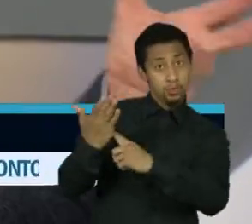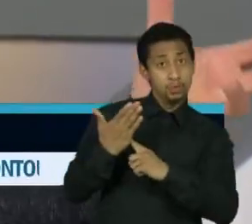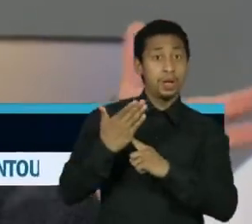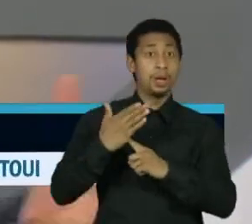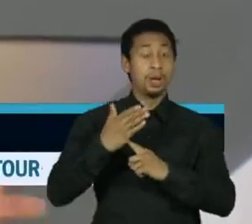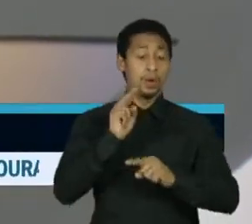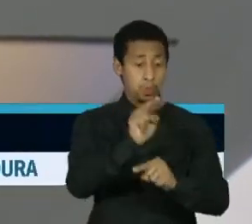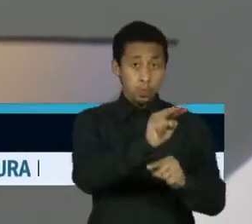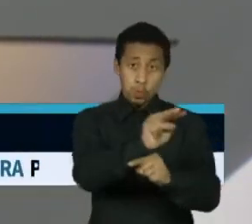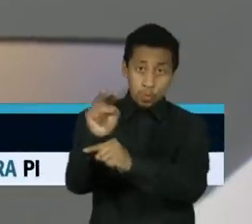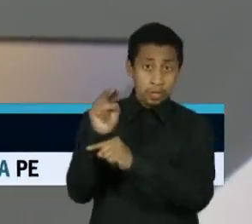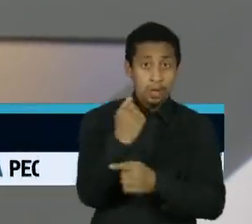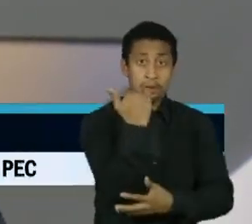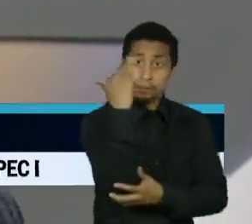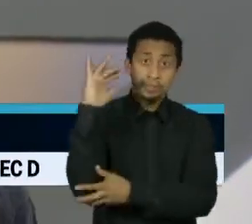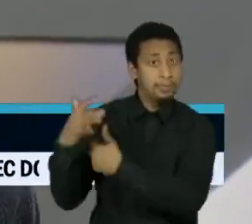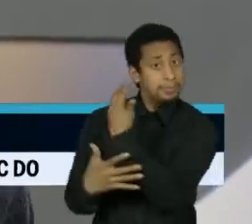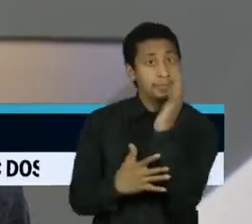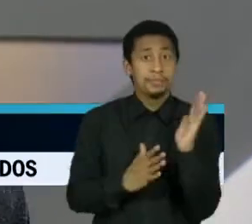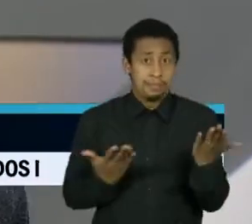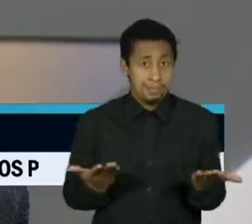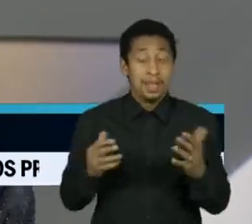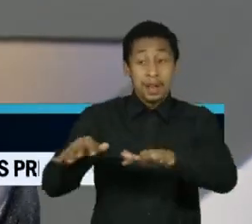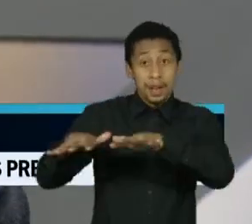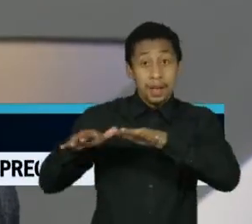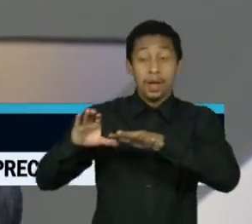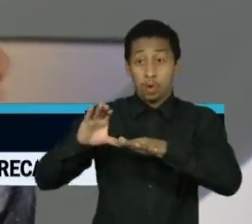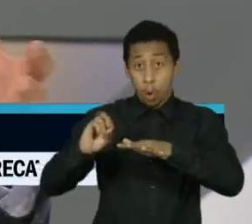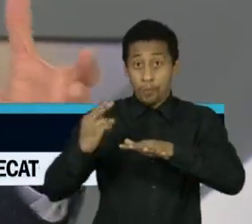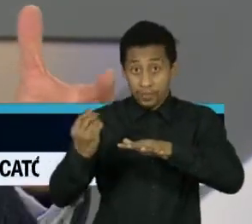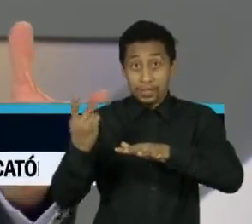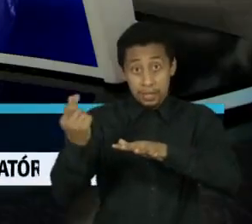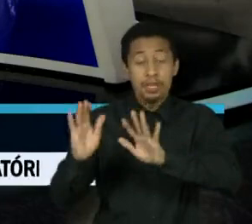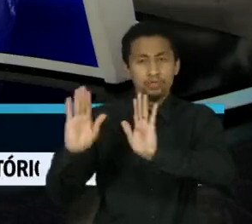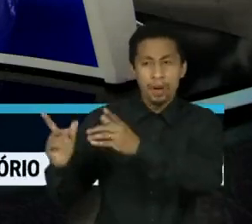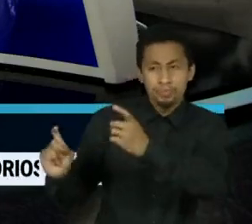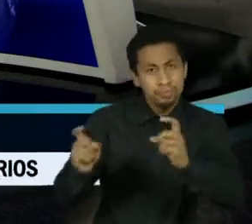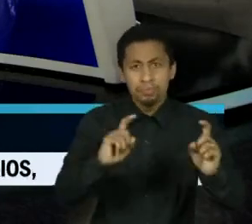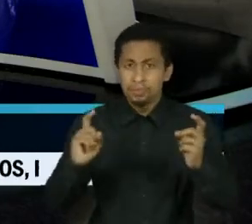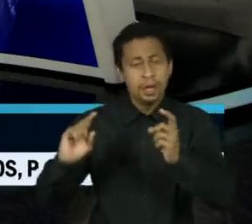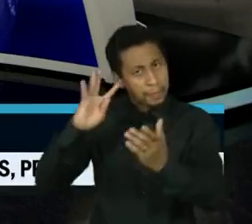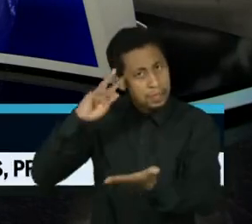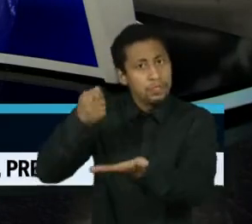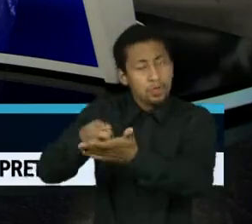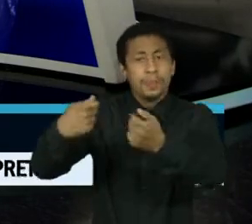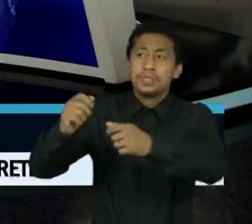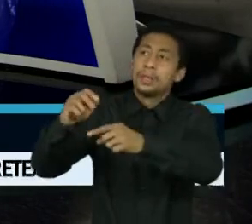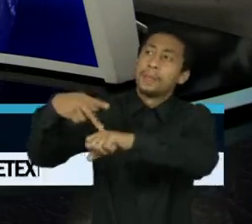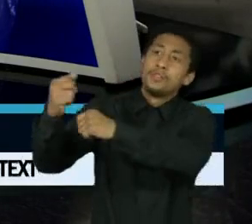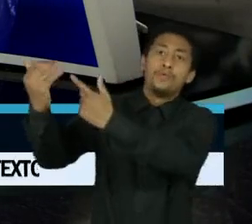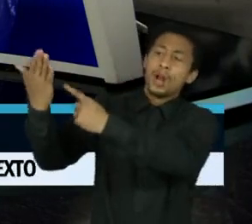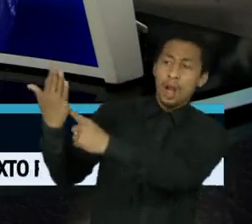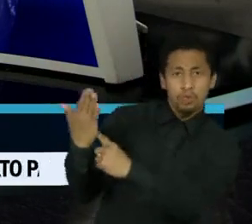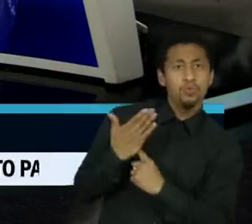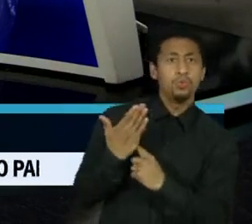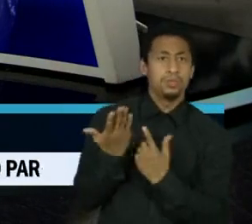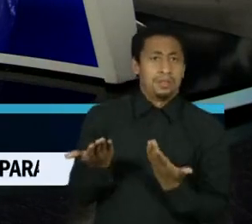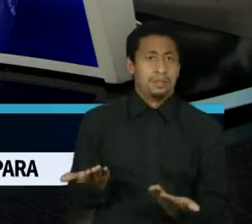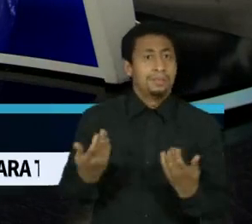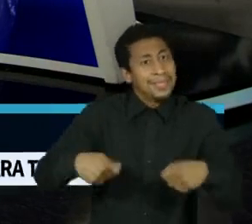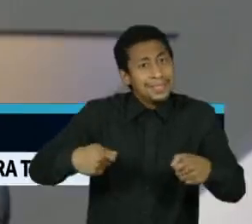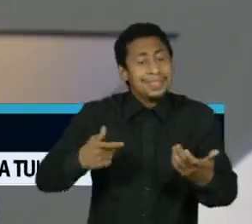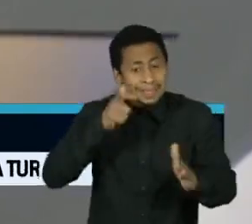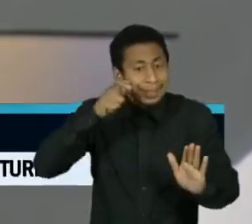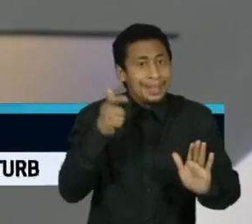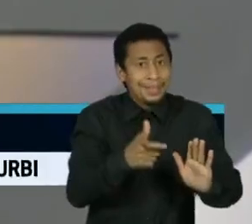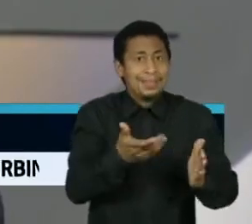ambientais que estão sendo discutidos na COP26. Nós precisamos da cooperação internacional por uma série de razões, por ser um